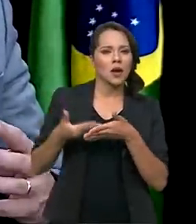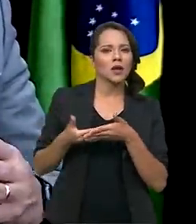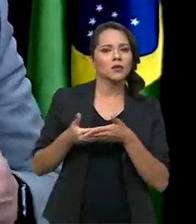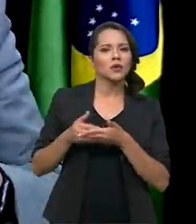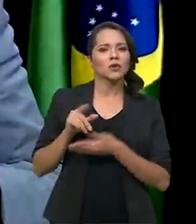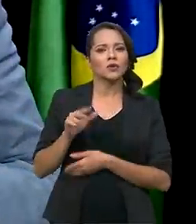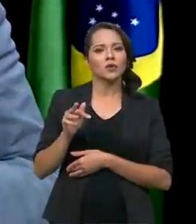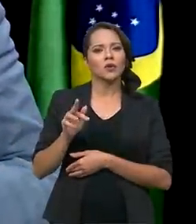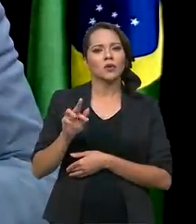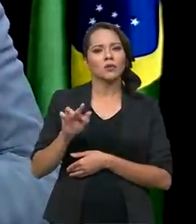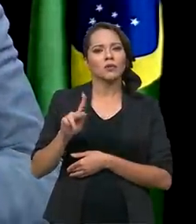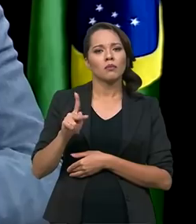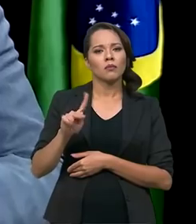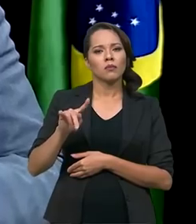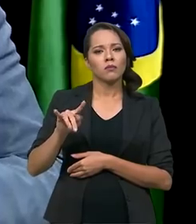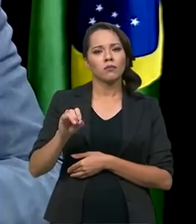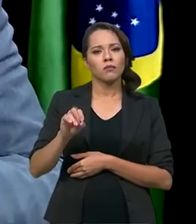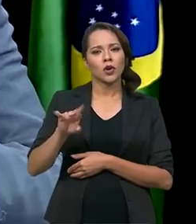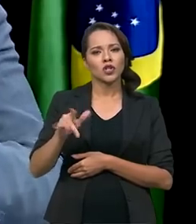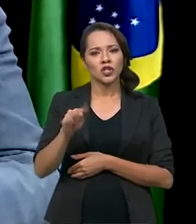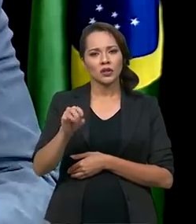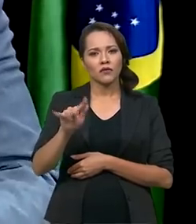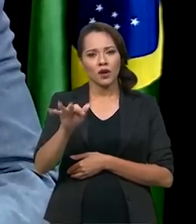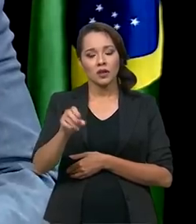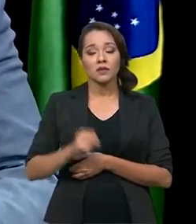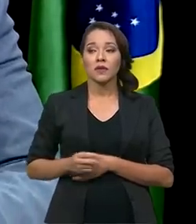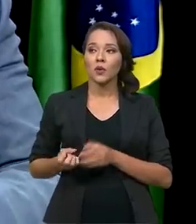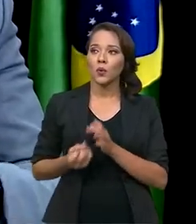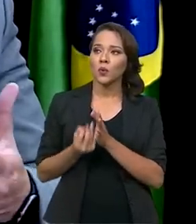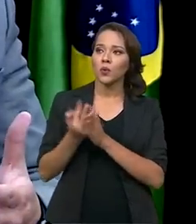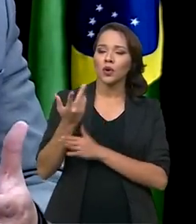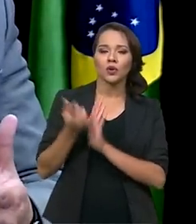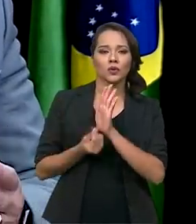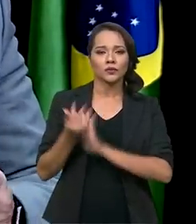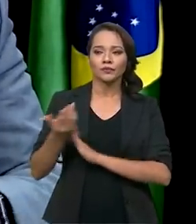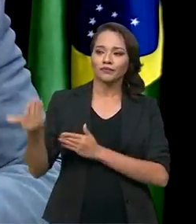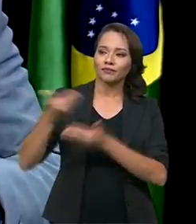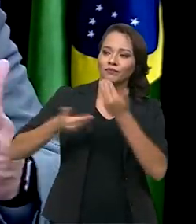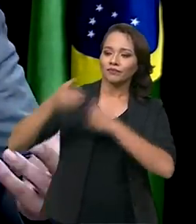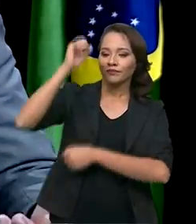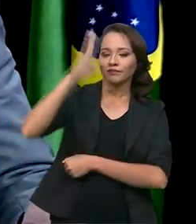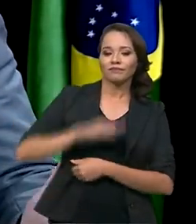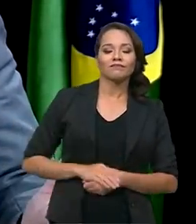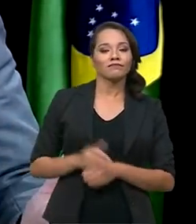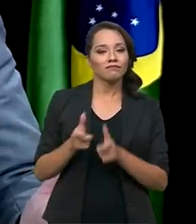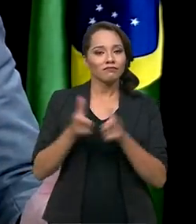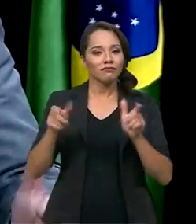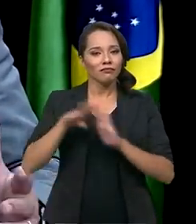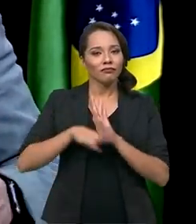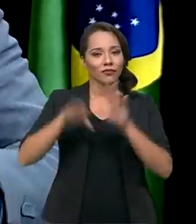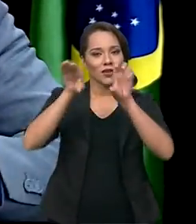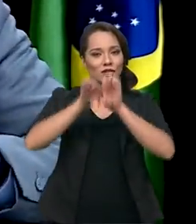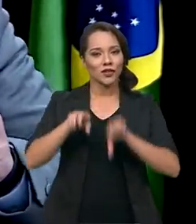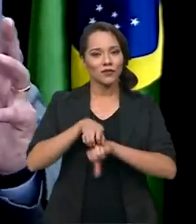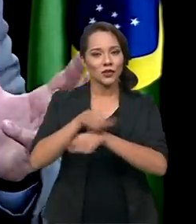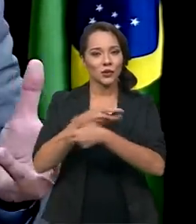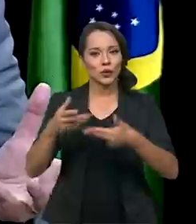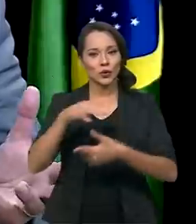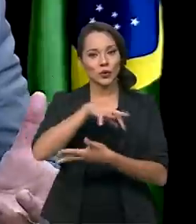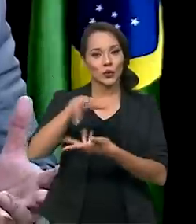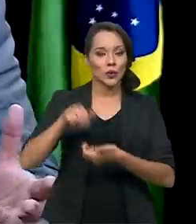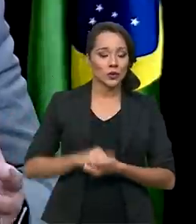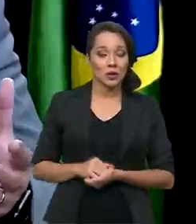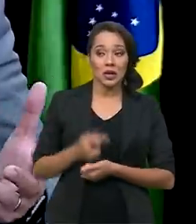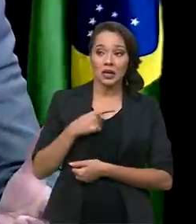Project Finance, a gente vai ter aí uma avalanche de recursos vindo para o Brasil. É o maior programa de infraestrutura do mundo, é o programa que